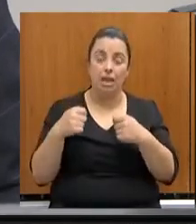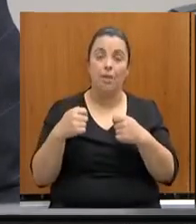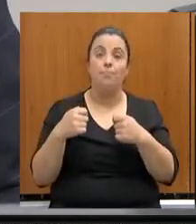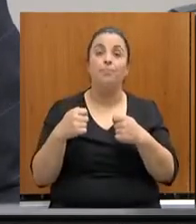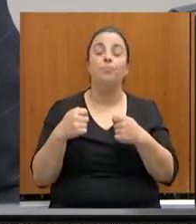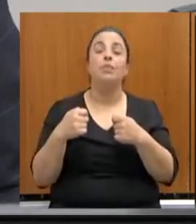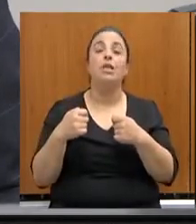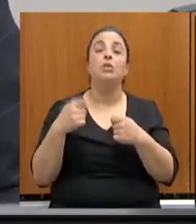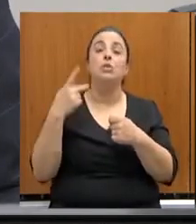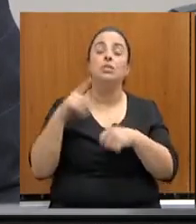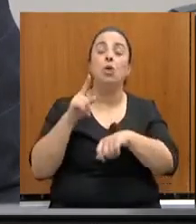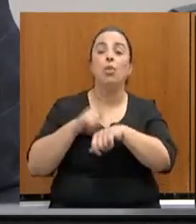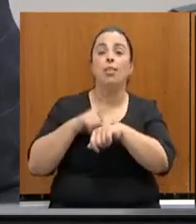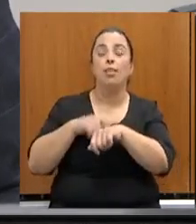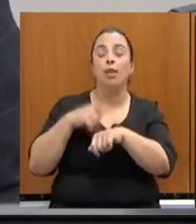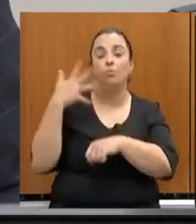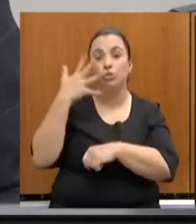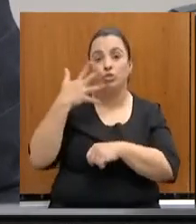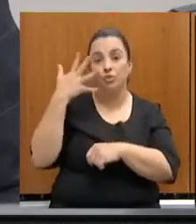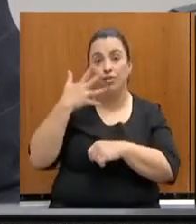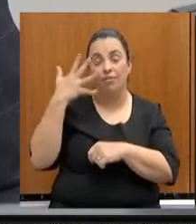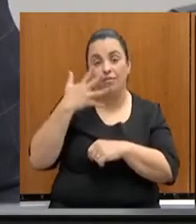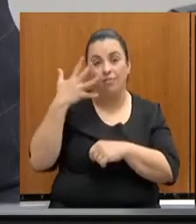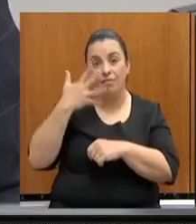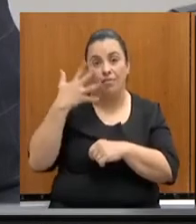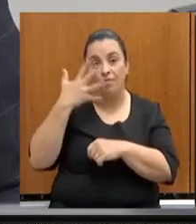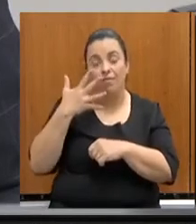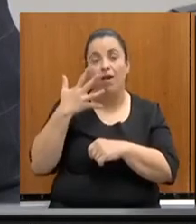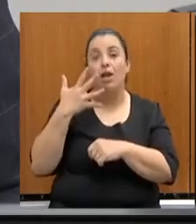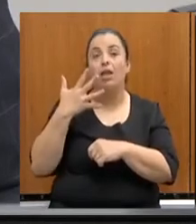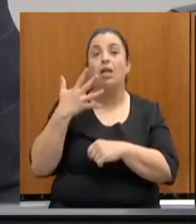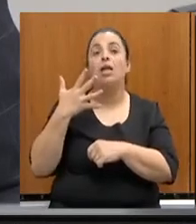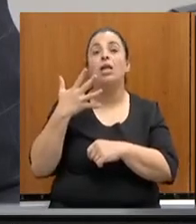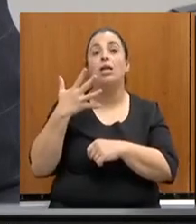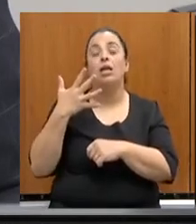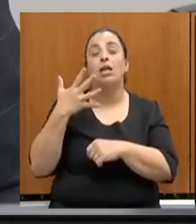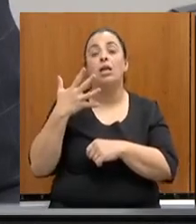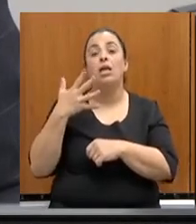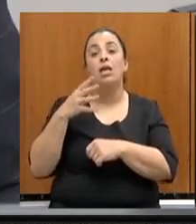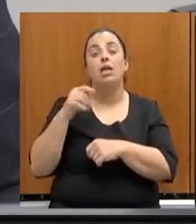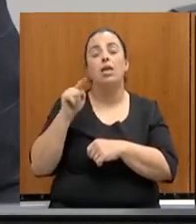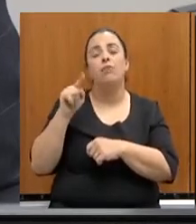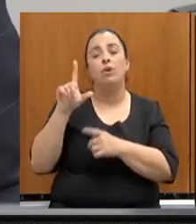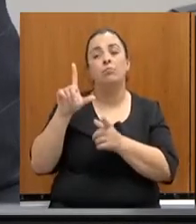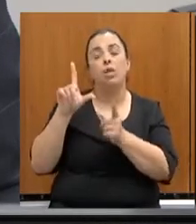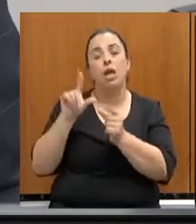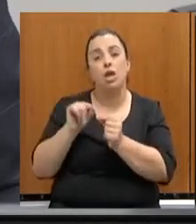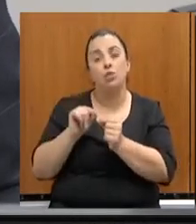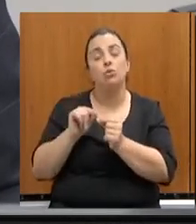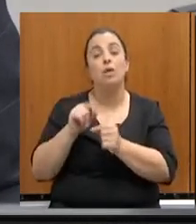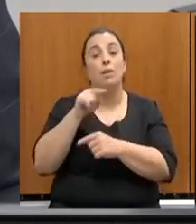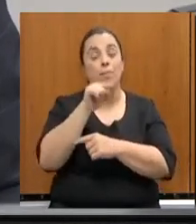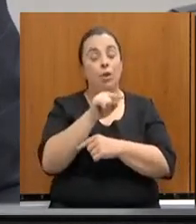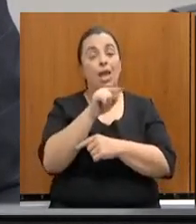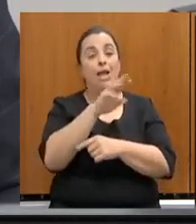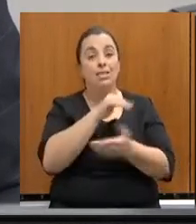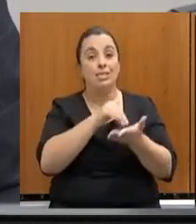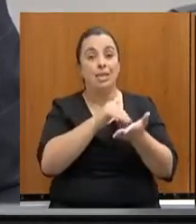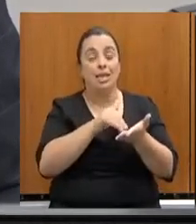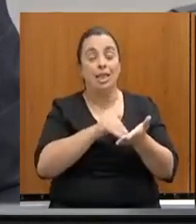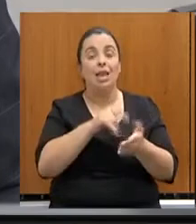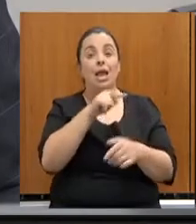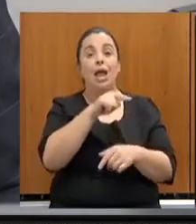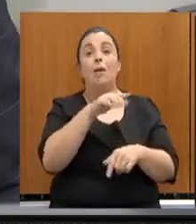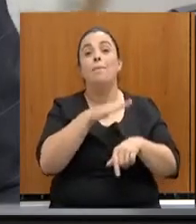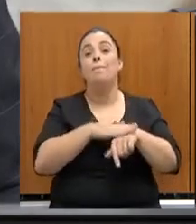dentro dos três minutos que a secretária posso usar o tempo das o tempo de resposta para que o